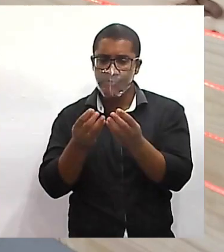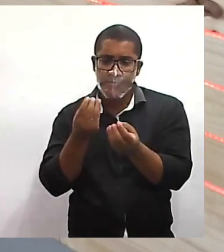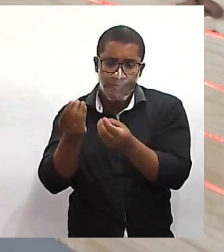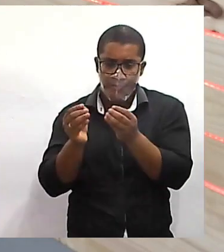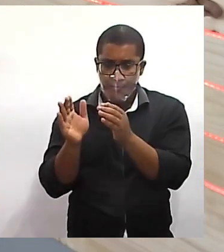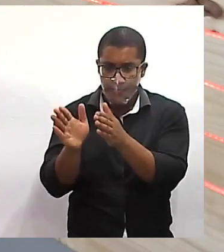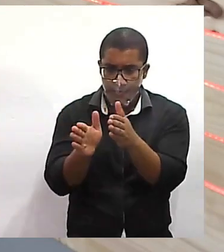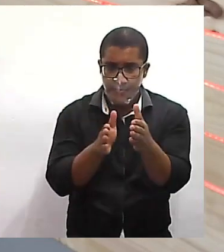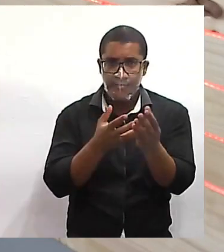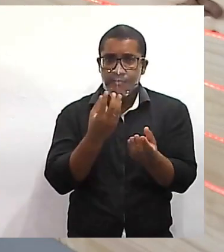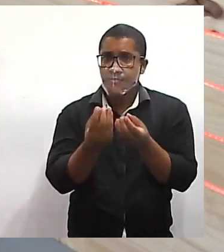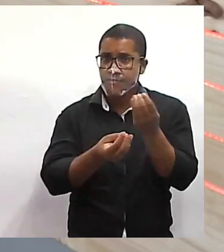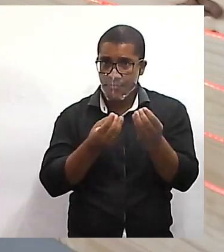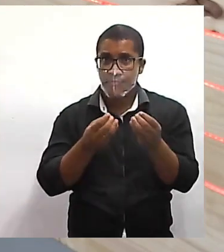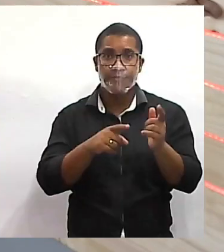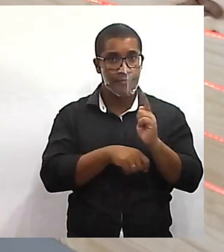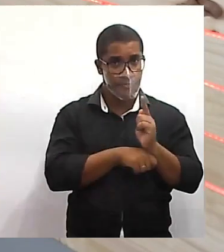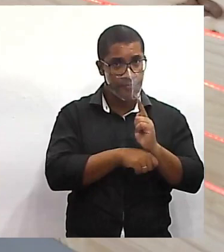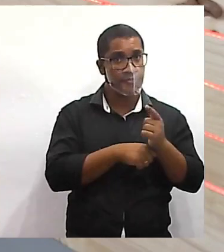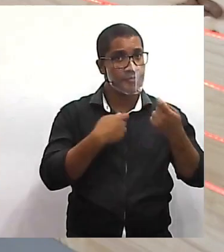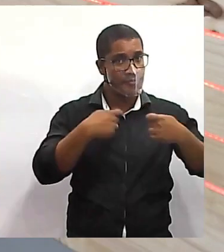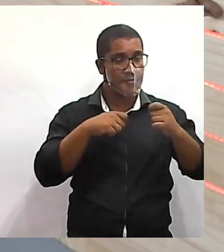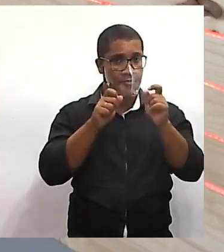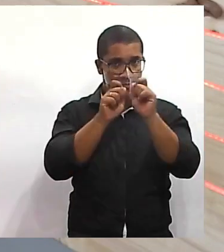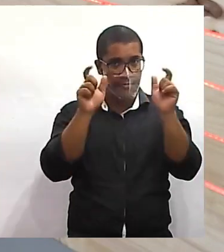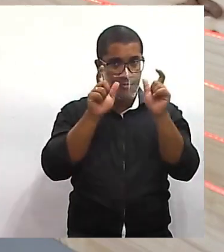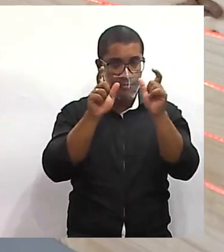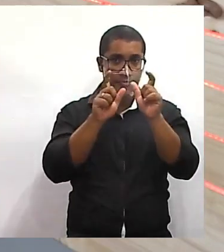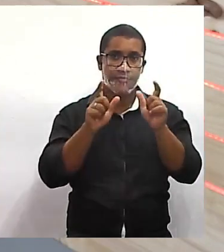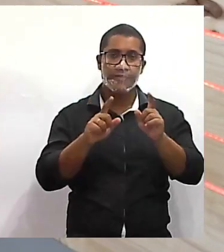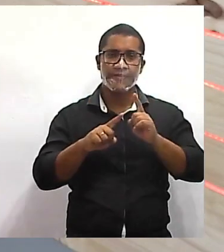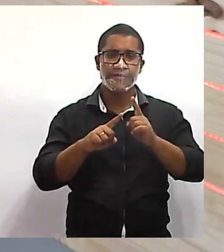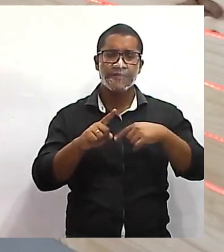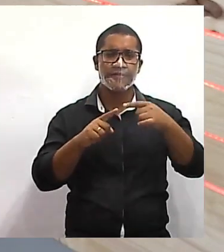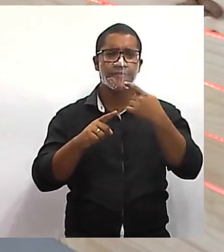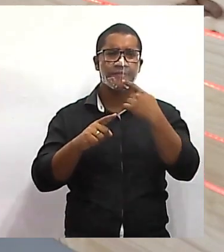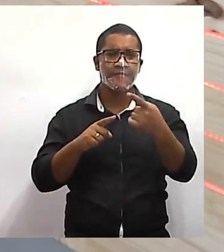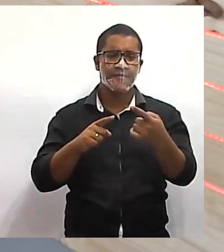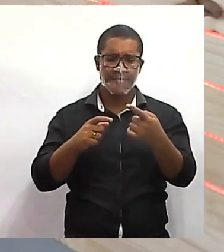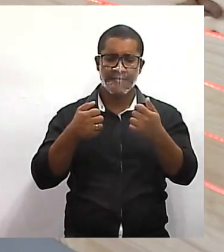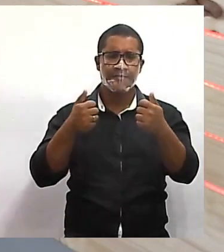né? E aí, quando a gente fala em material, a gente fala